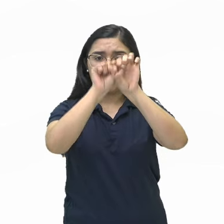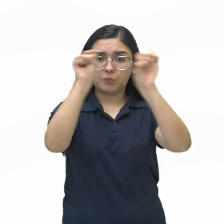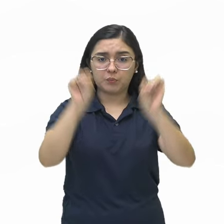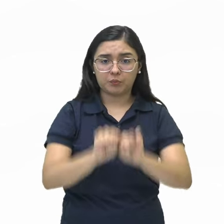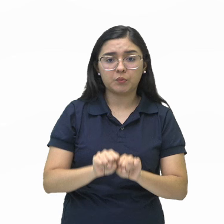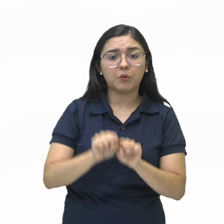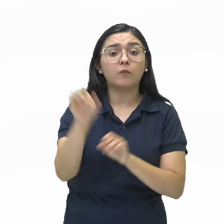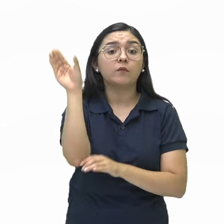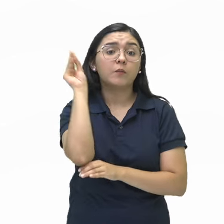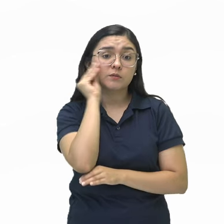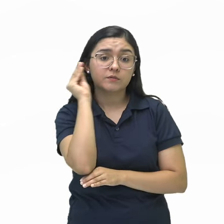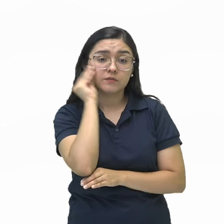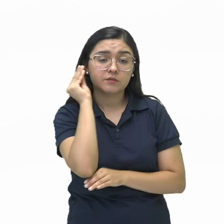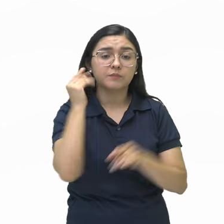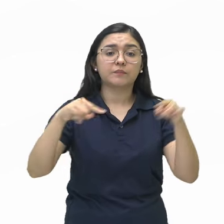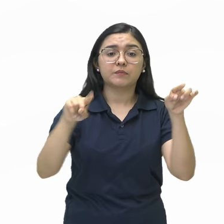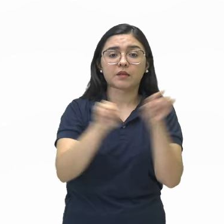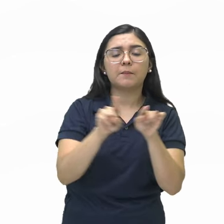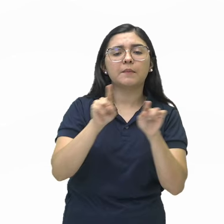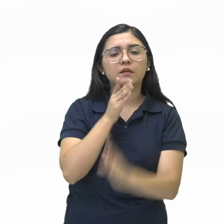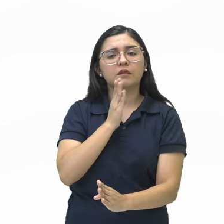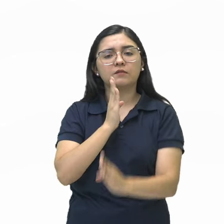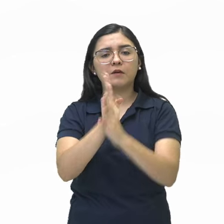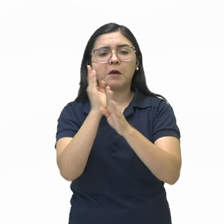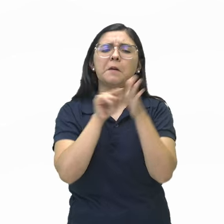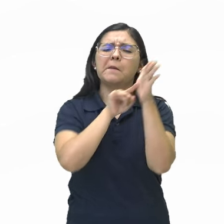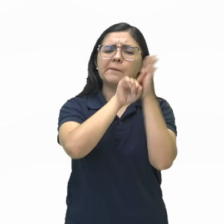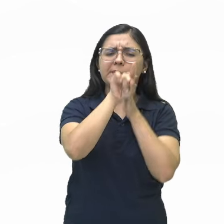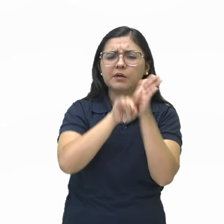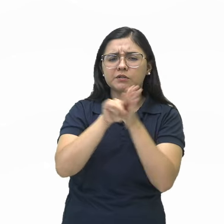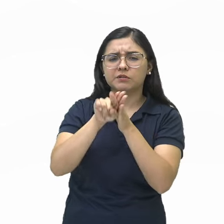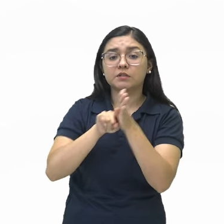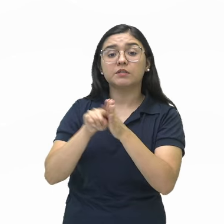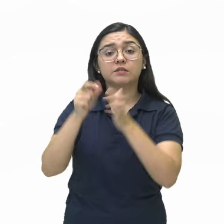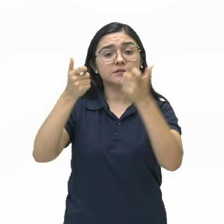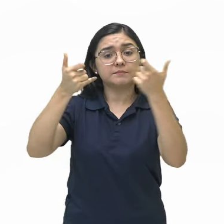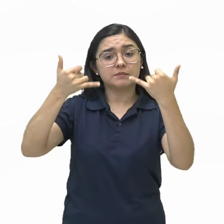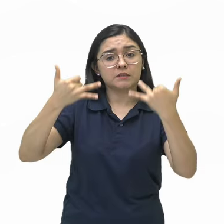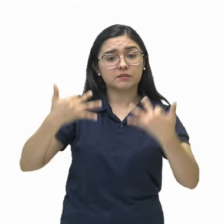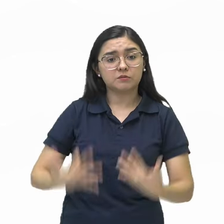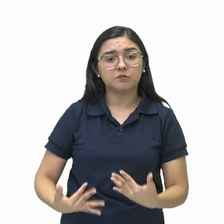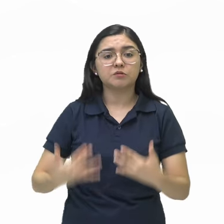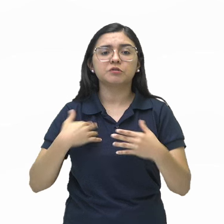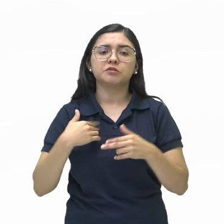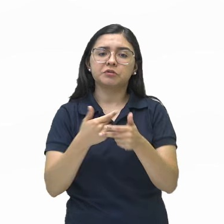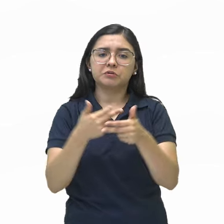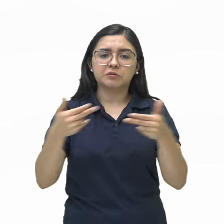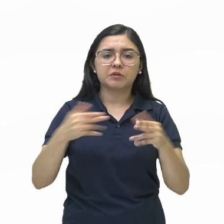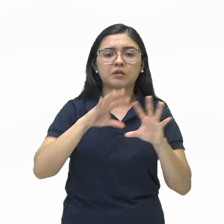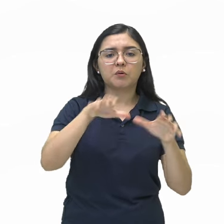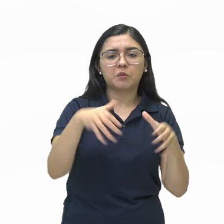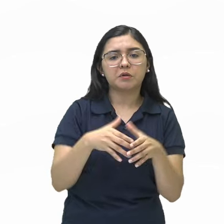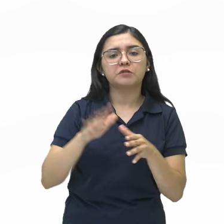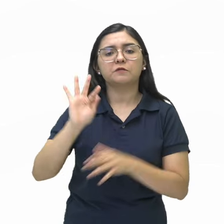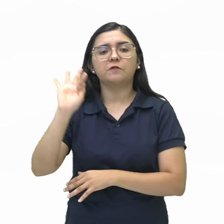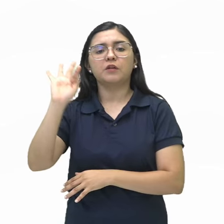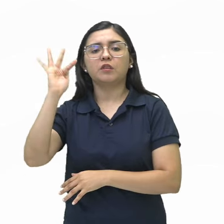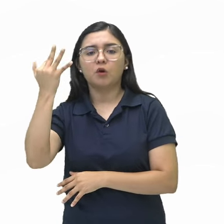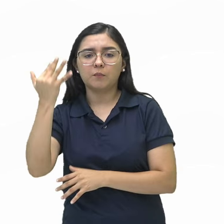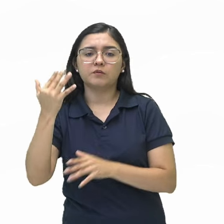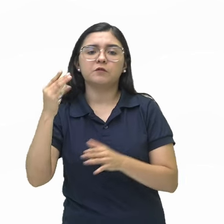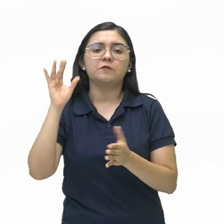via observação, identificação, pesquisa e explicação de determinadas categorias